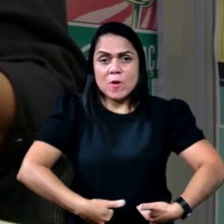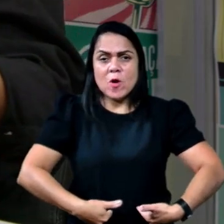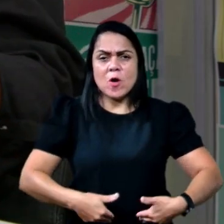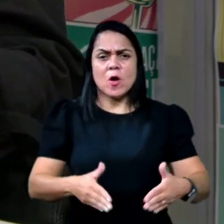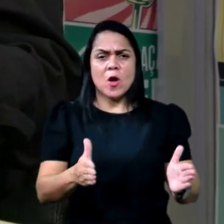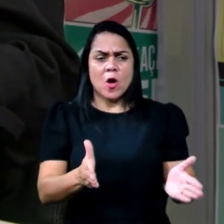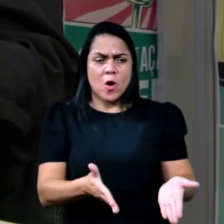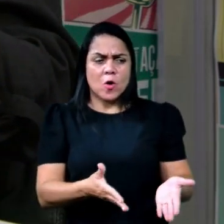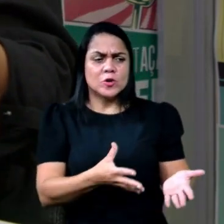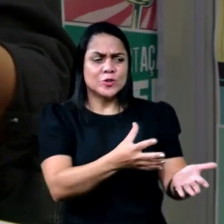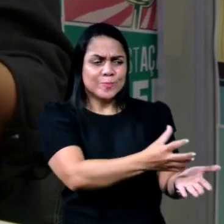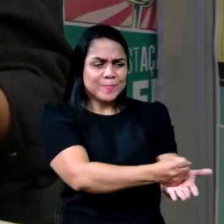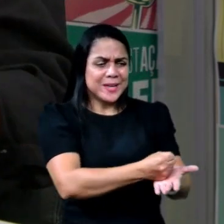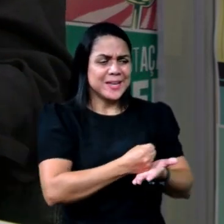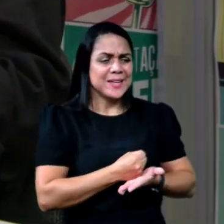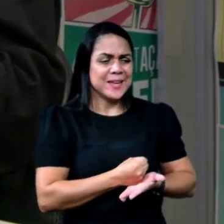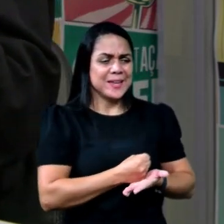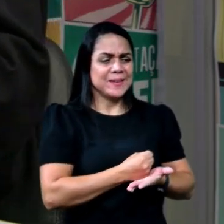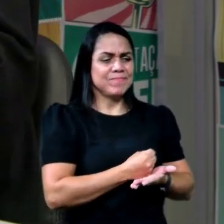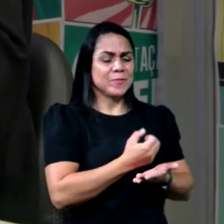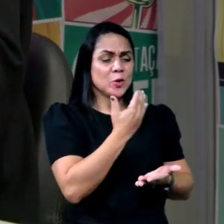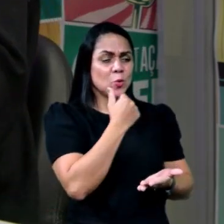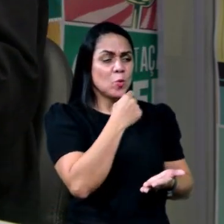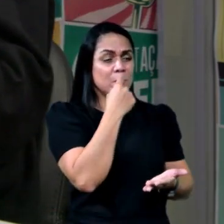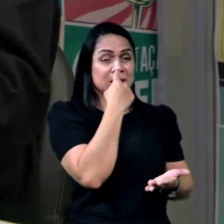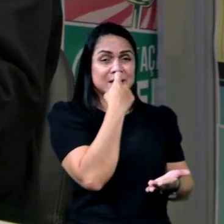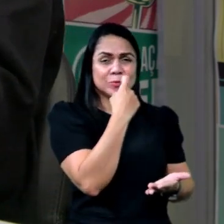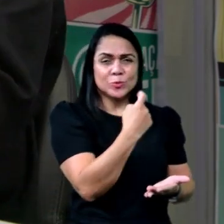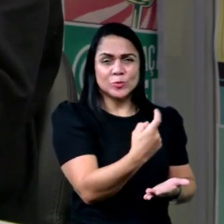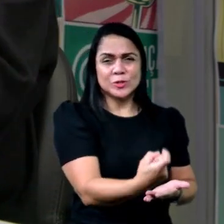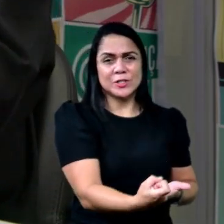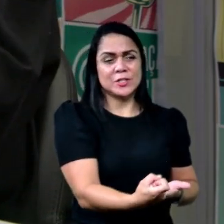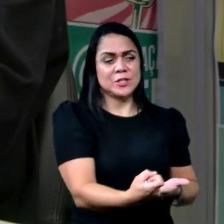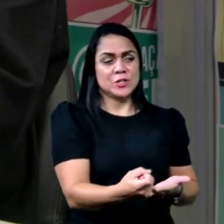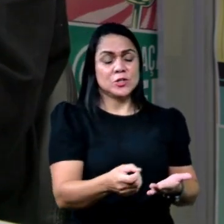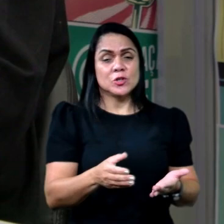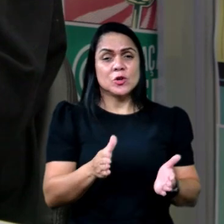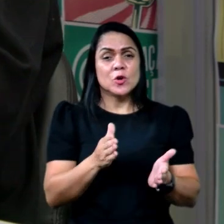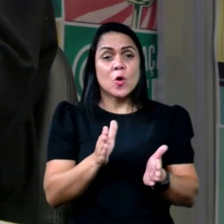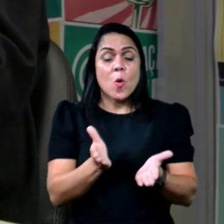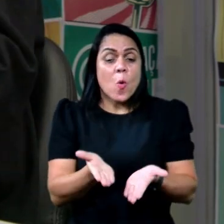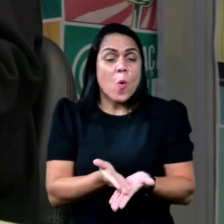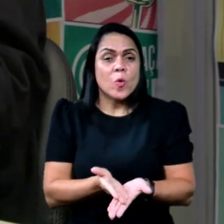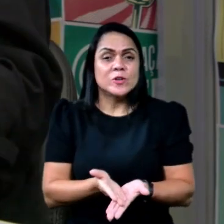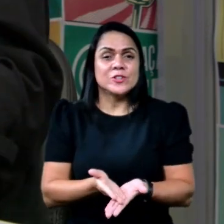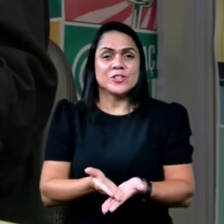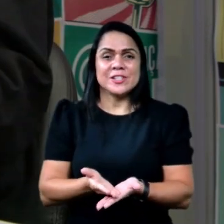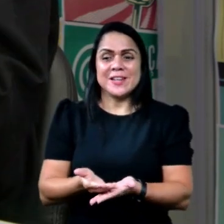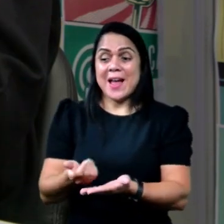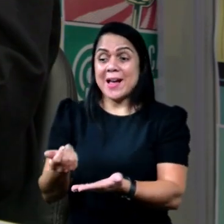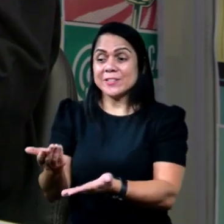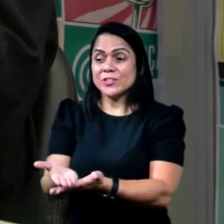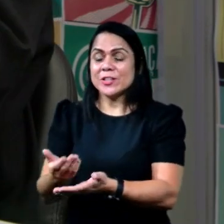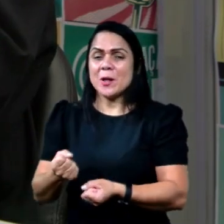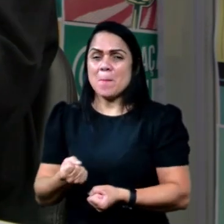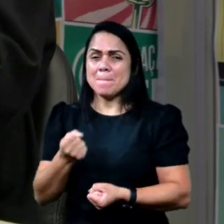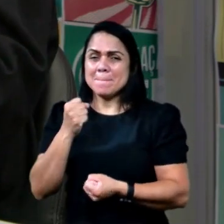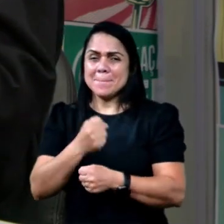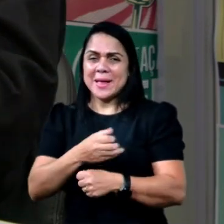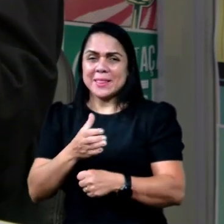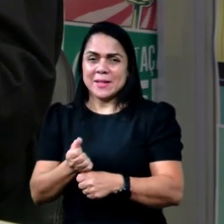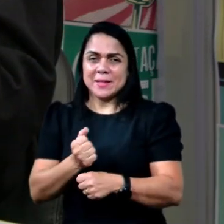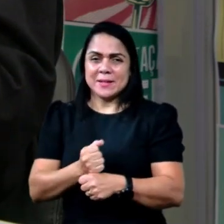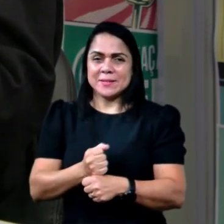no lixo, cozinhei para os meus filhos uma cabeça de porco, hoje achei uma batata baroa para doação. Então, todos